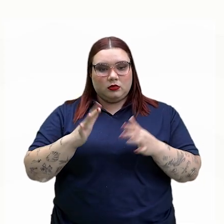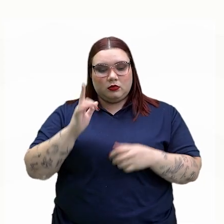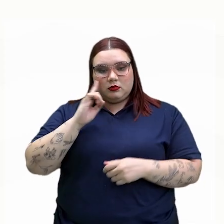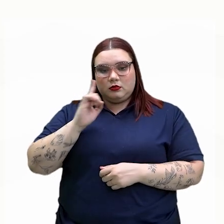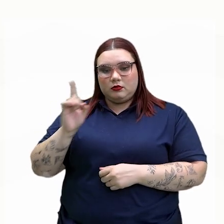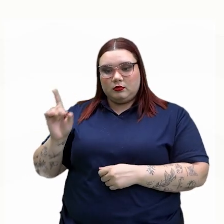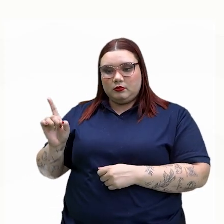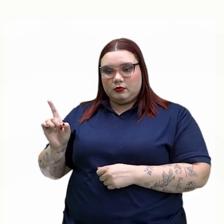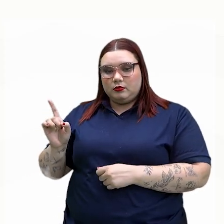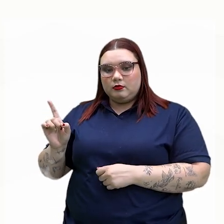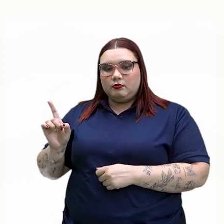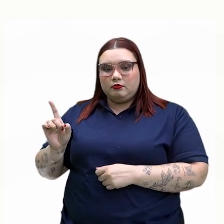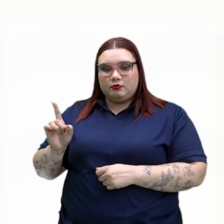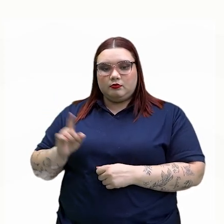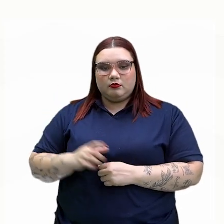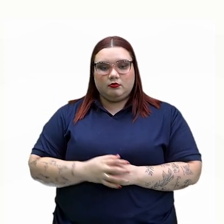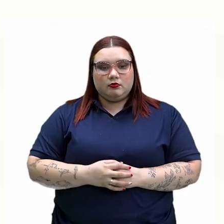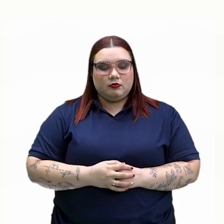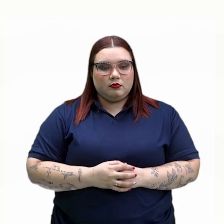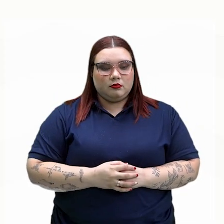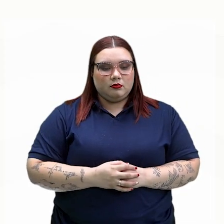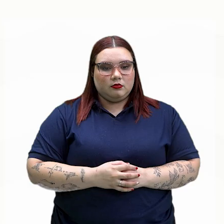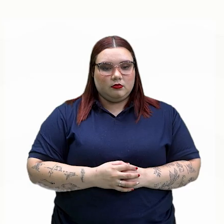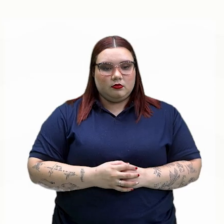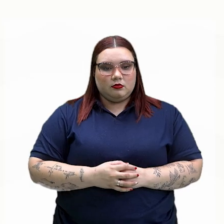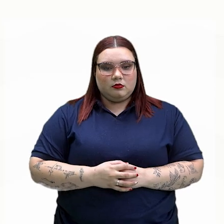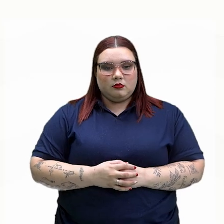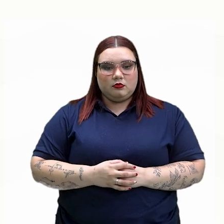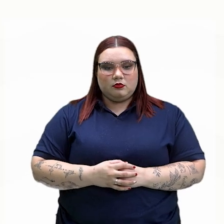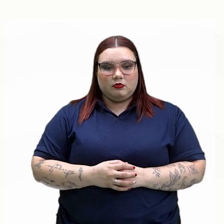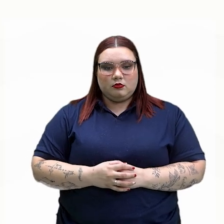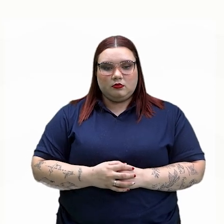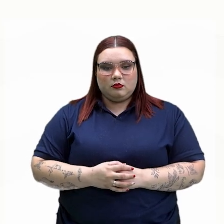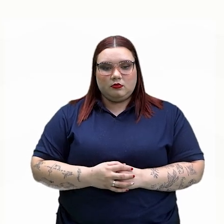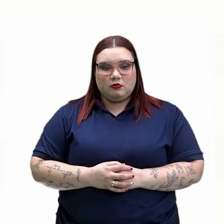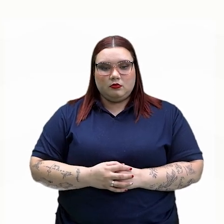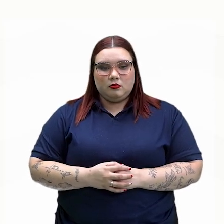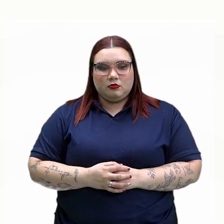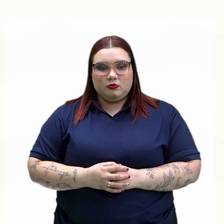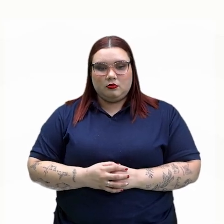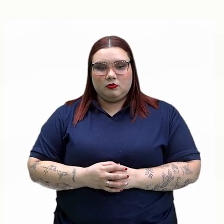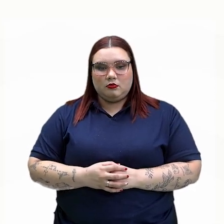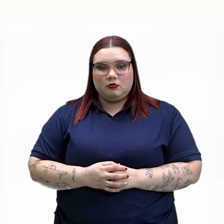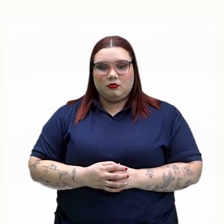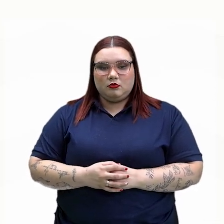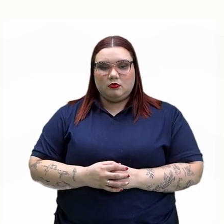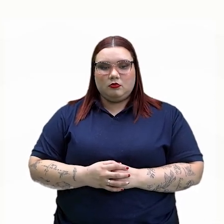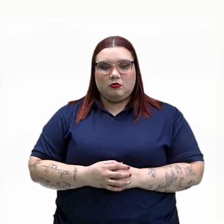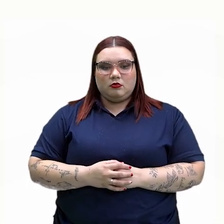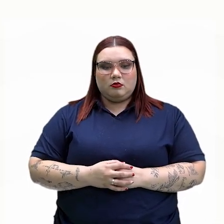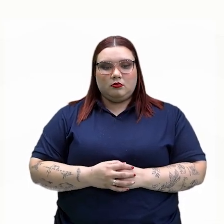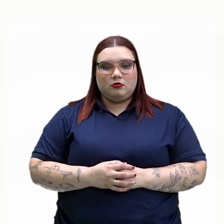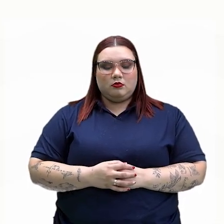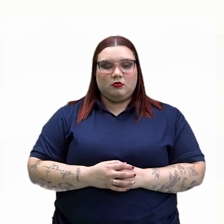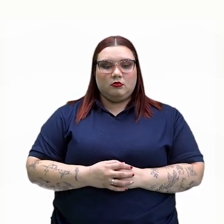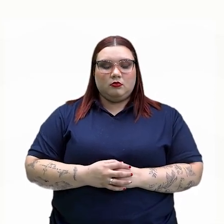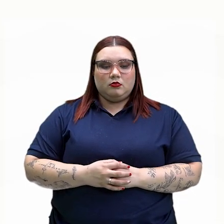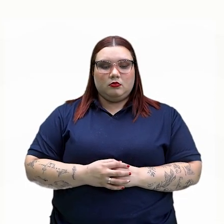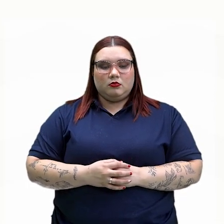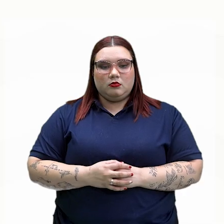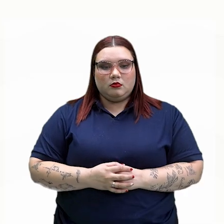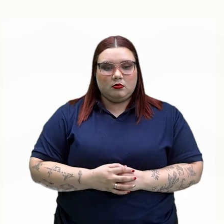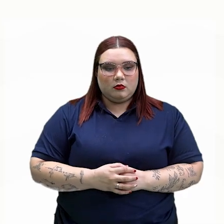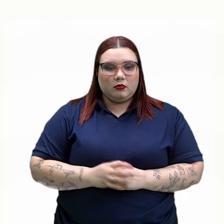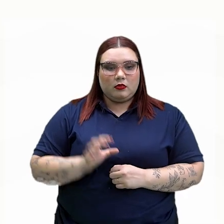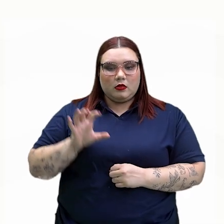Então, vamos dizer que seja bem aqui. E aí, então... Opa, perdão. Aqui, ó, nós podemos apagar essa linha amarela